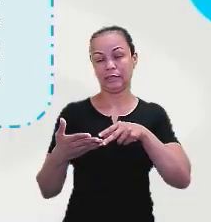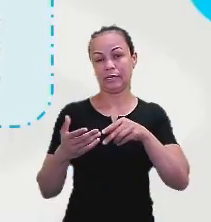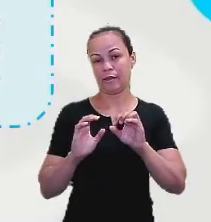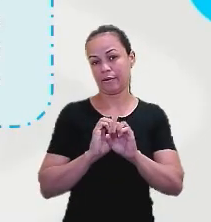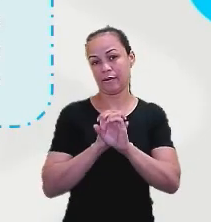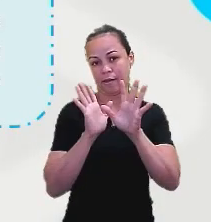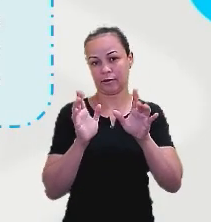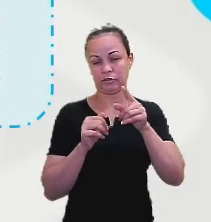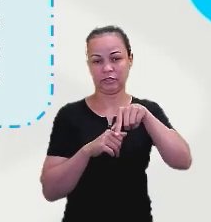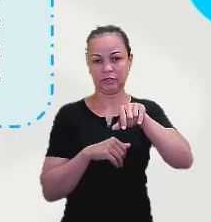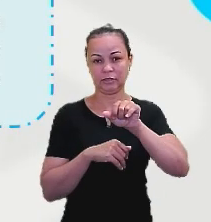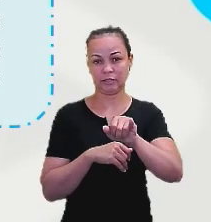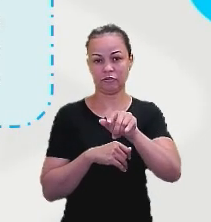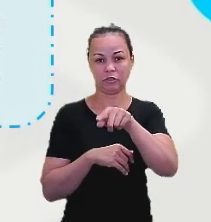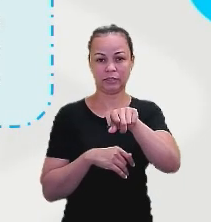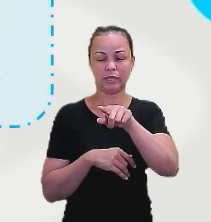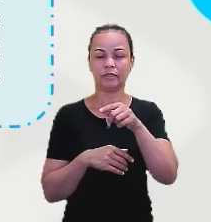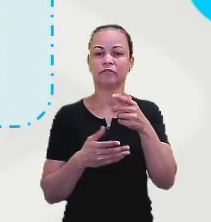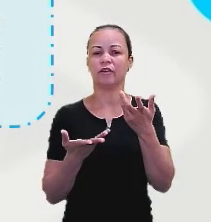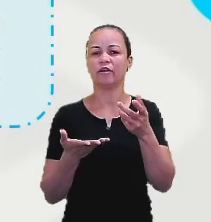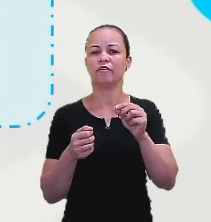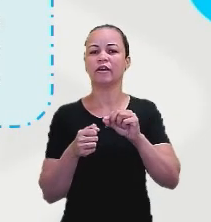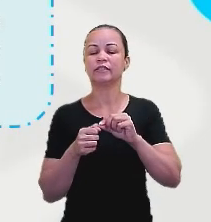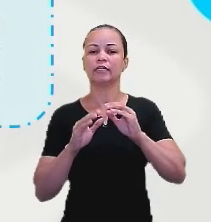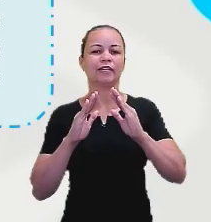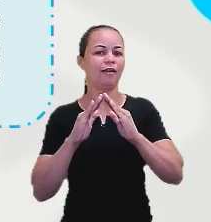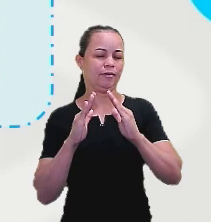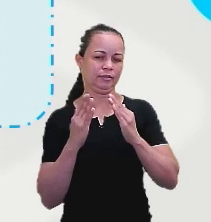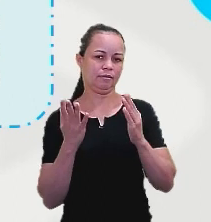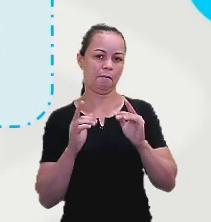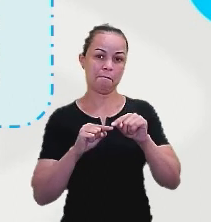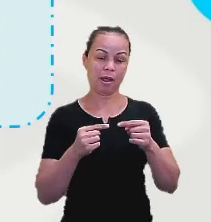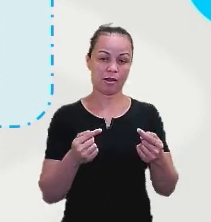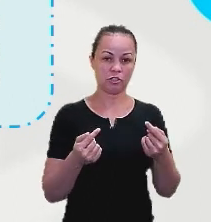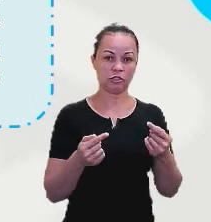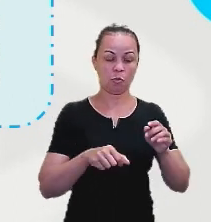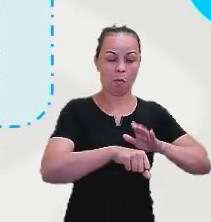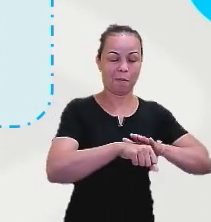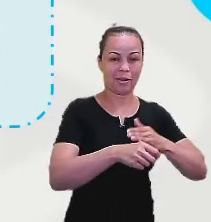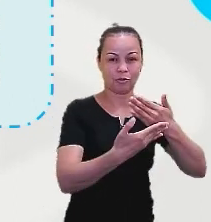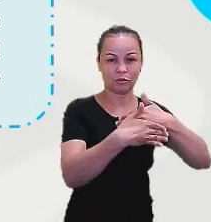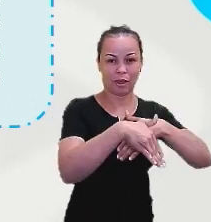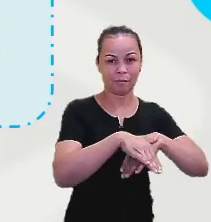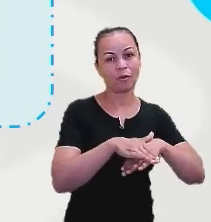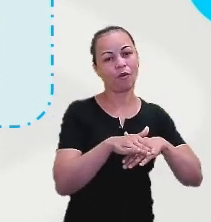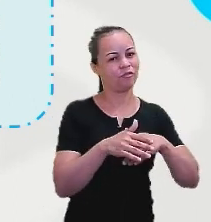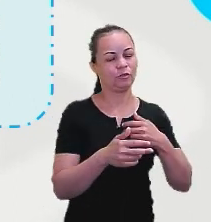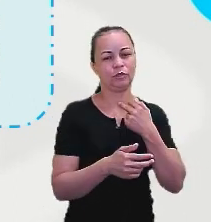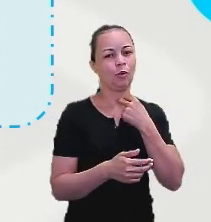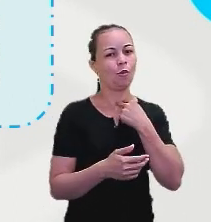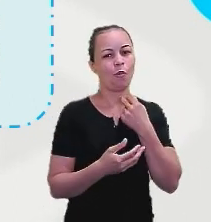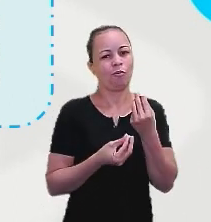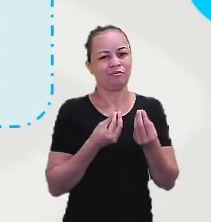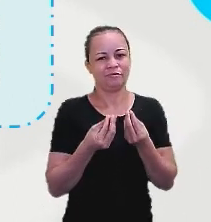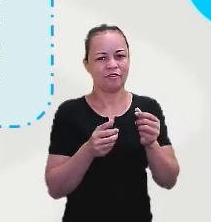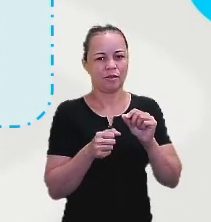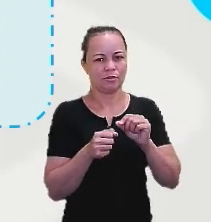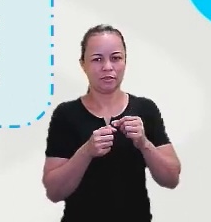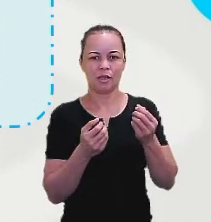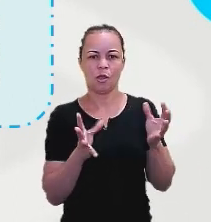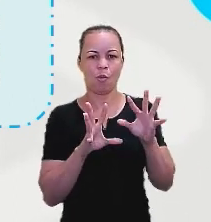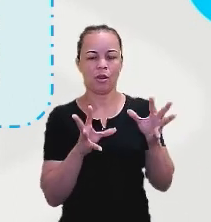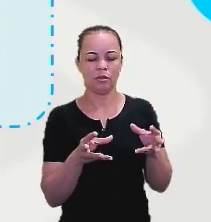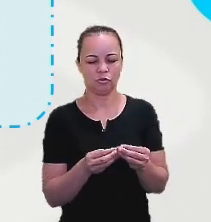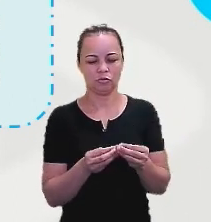bom? Porque na hora da prova lá não tem como a gente fazer esse resumo, talvez não dê tempo. Mas em casa, quando você estiver